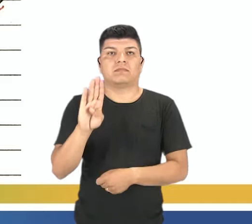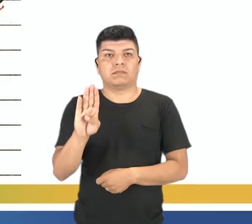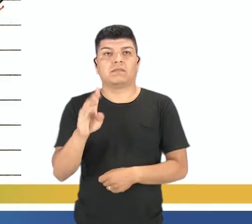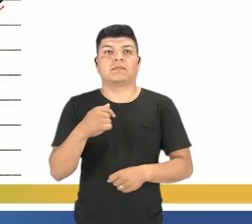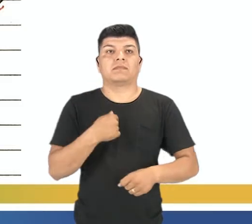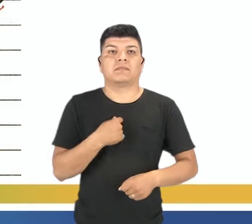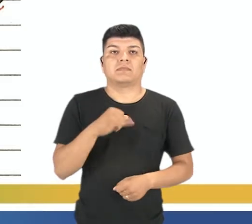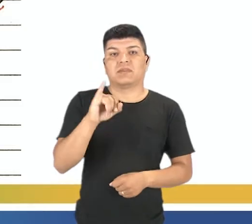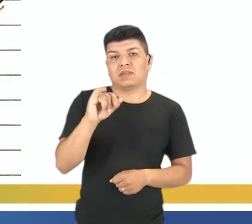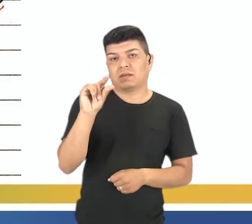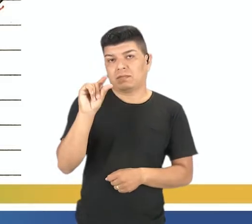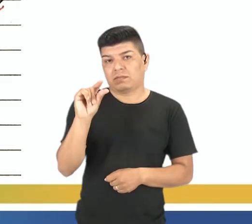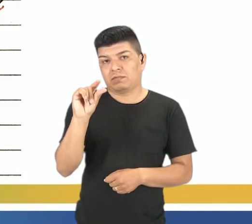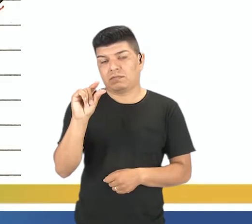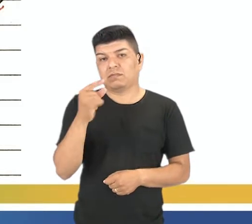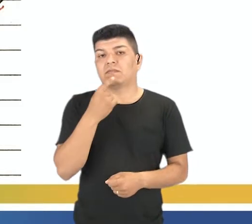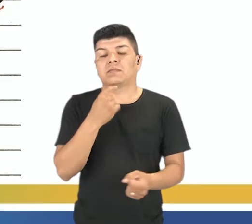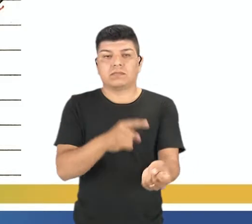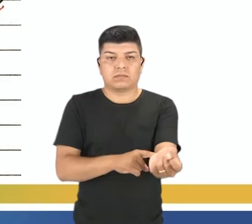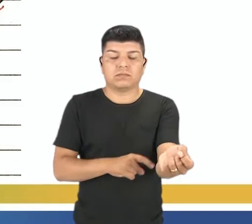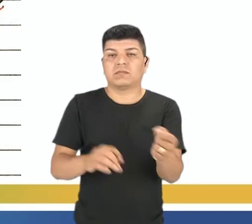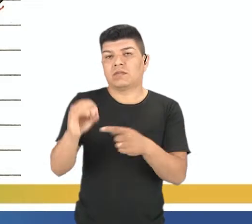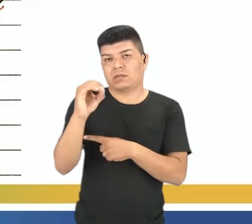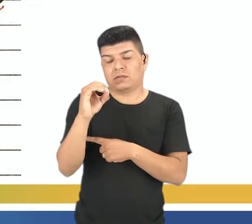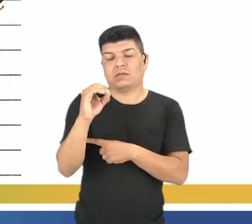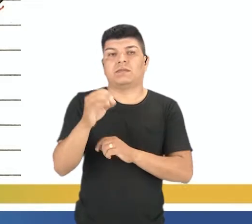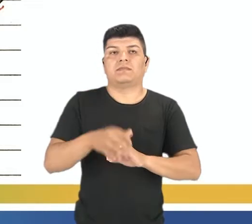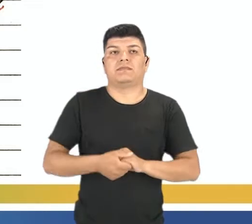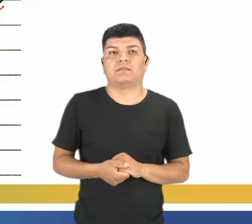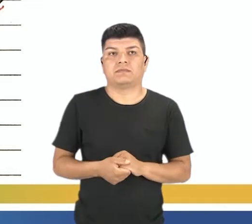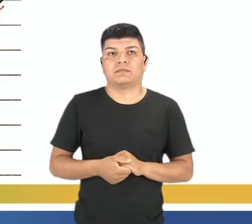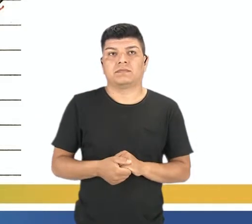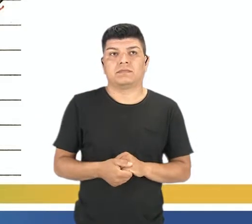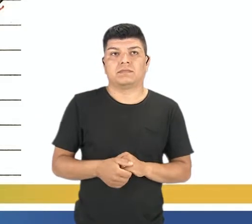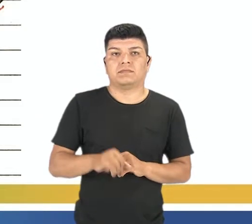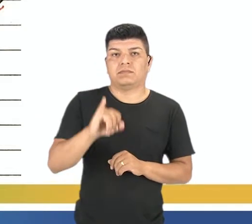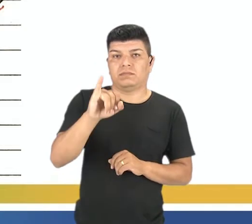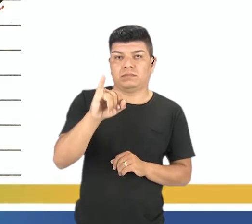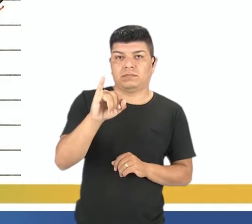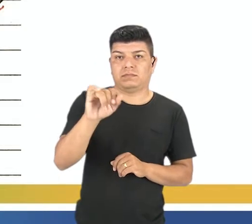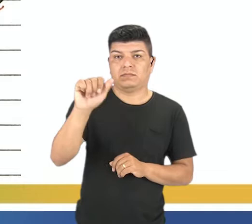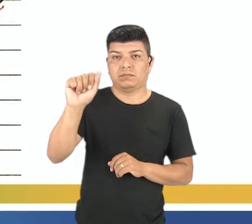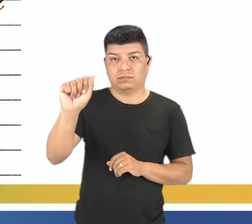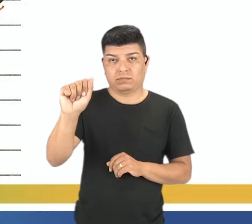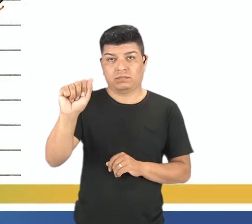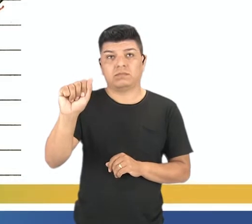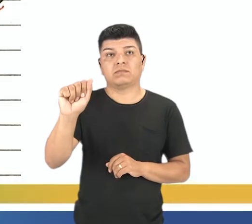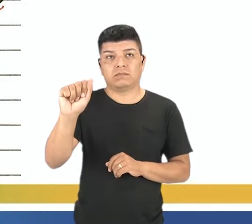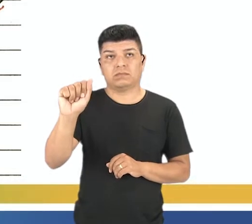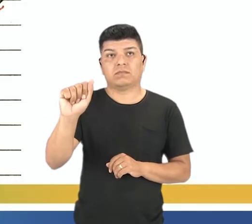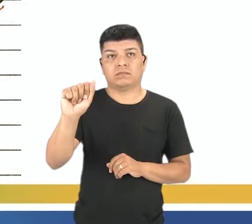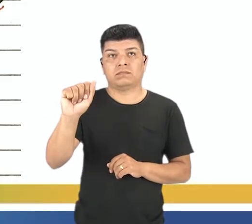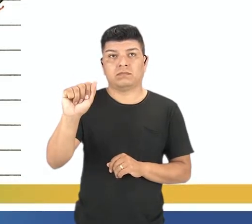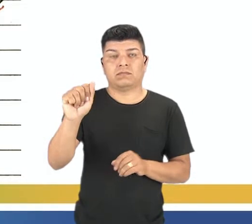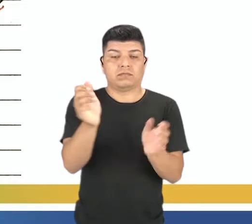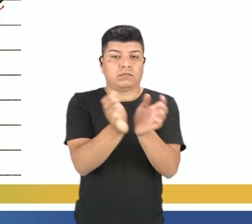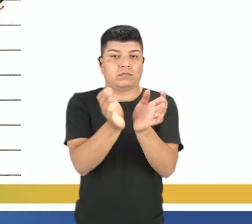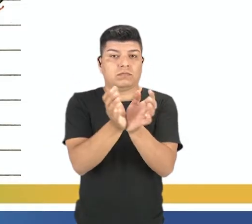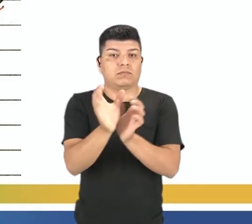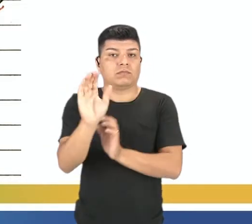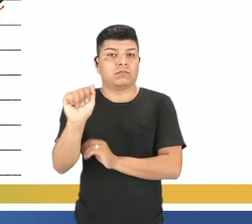izinho, eu vou ter um sangue O. Então, ó, veja aí no esquemazinho, ó. Izão A com izão A, antígeno A, grupo